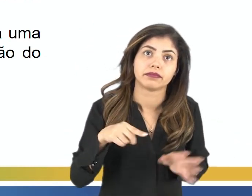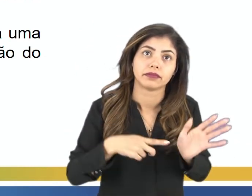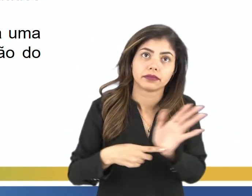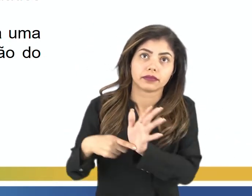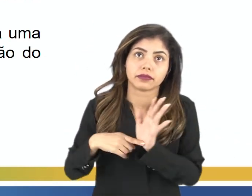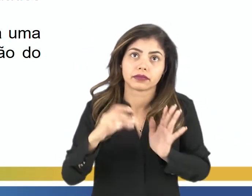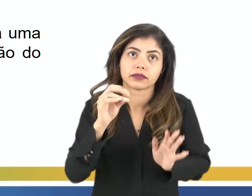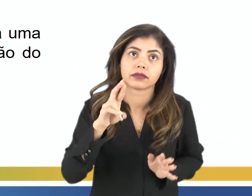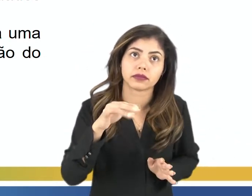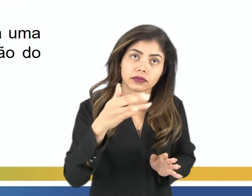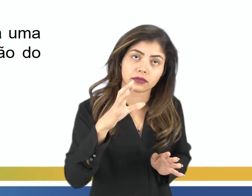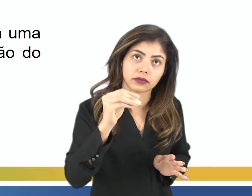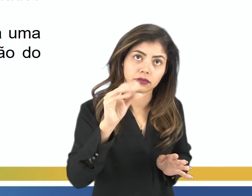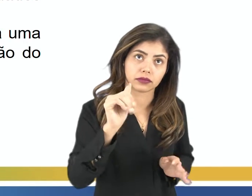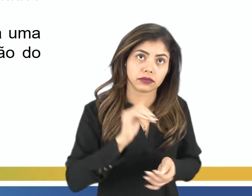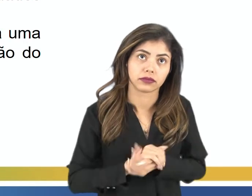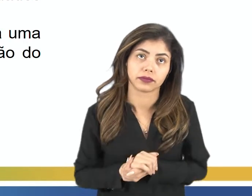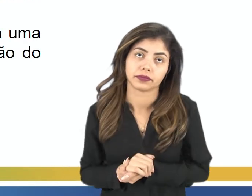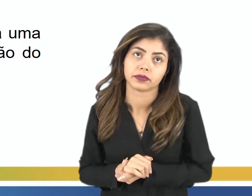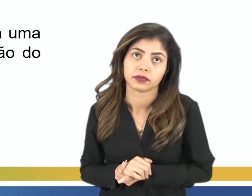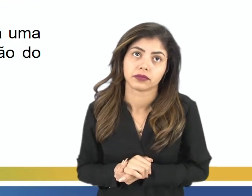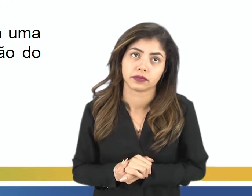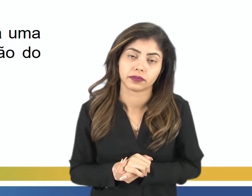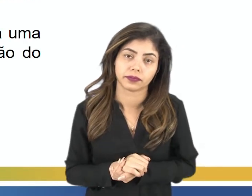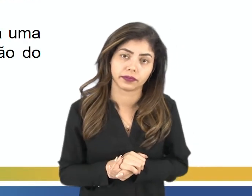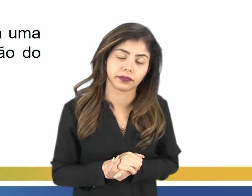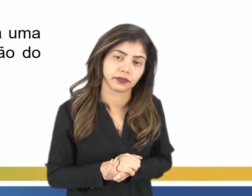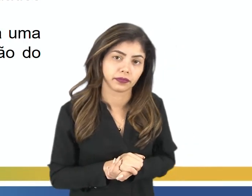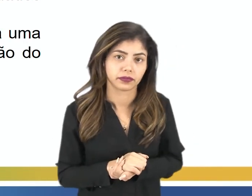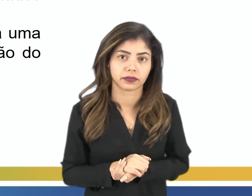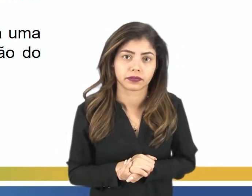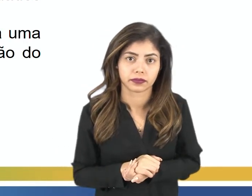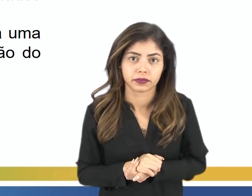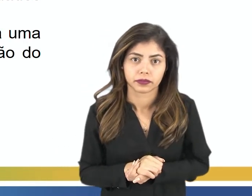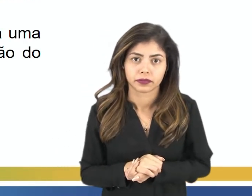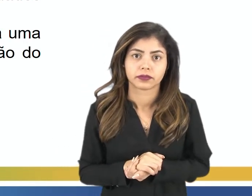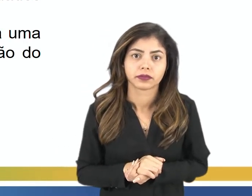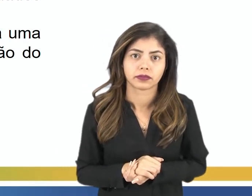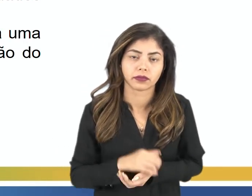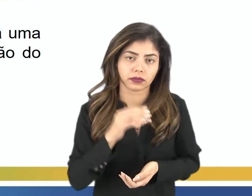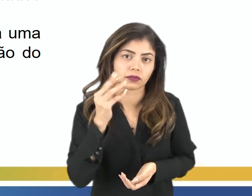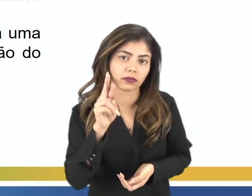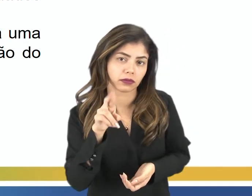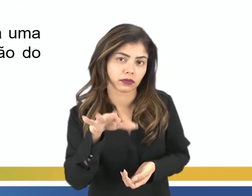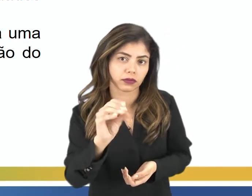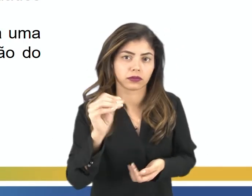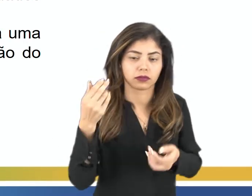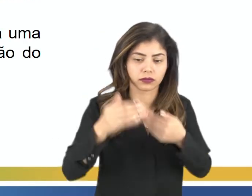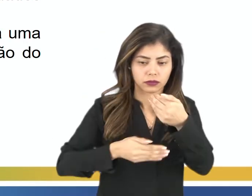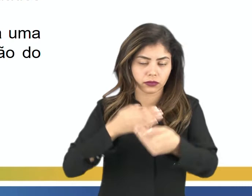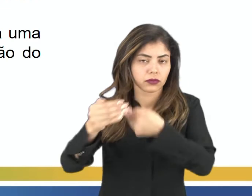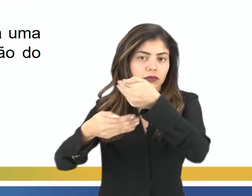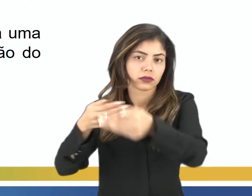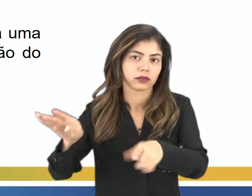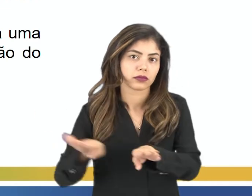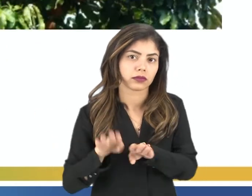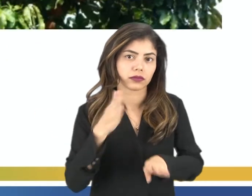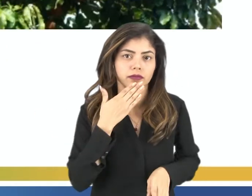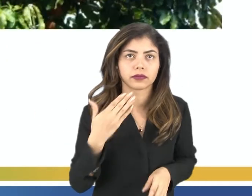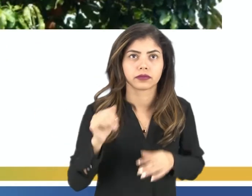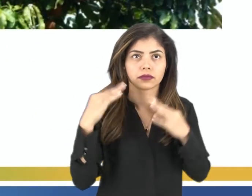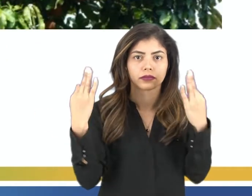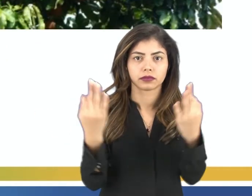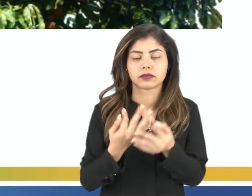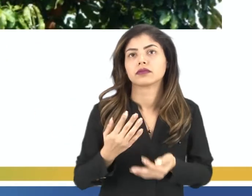dos ouriços, da castanheira, né? Então essa é uma renda que eles utilizam muito para desenvolver para o sustento da